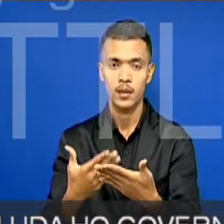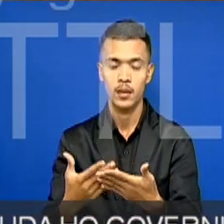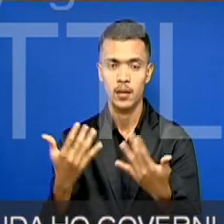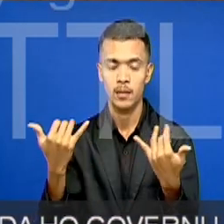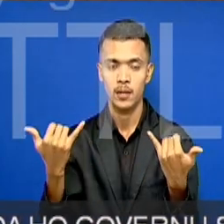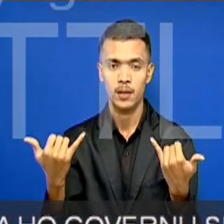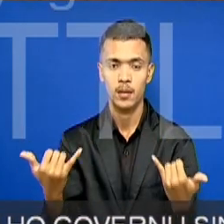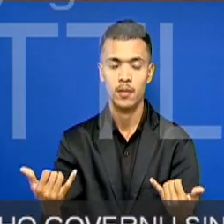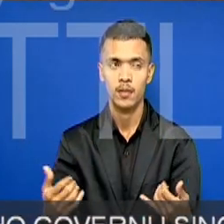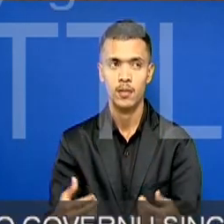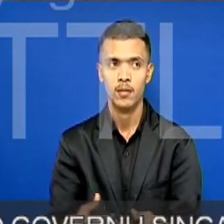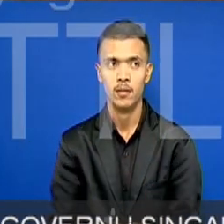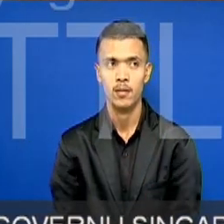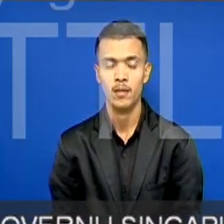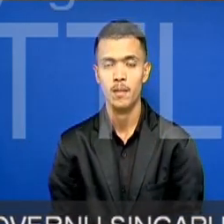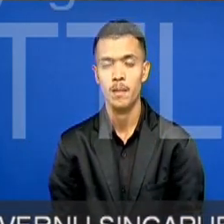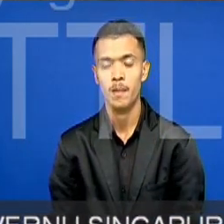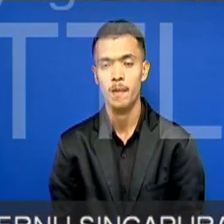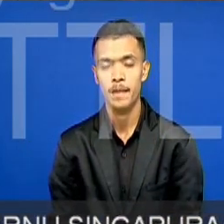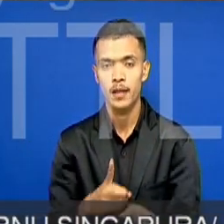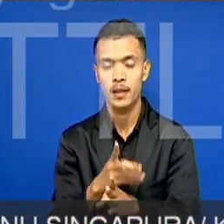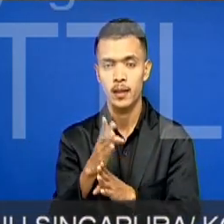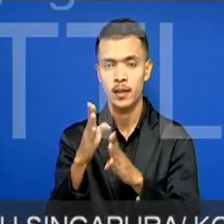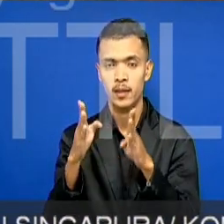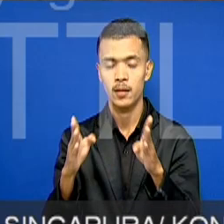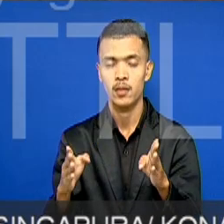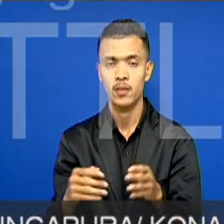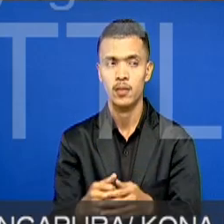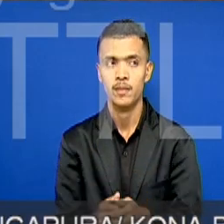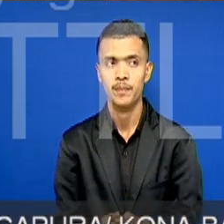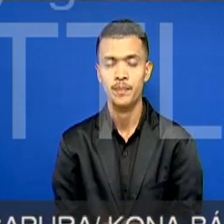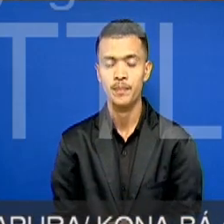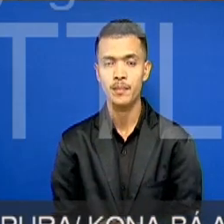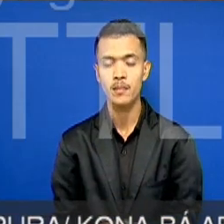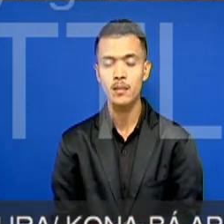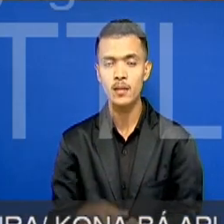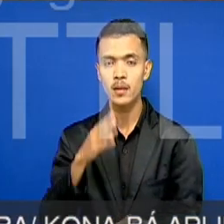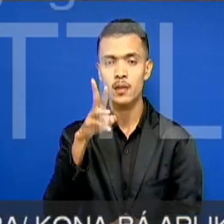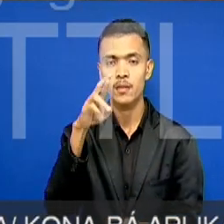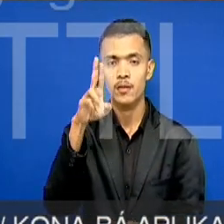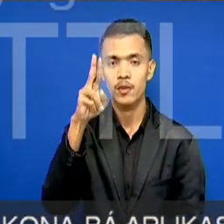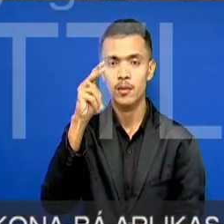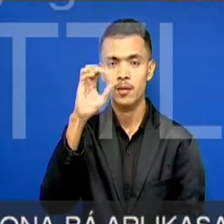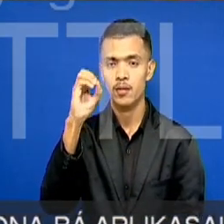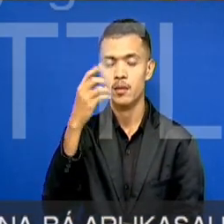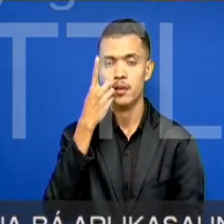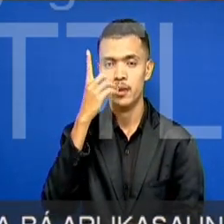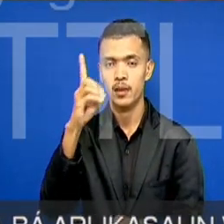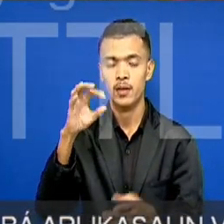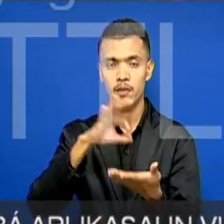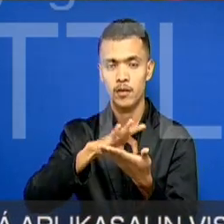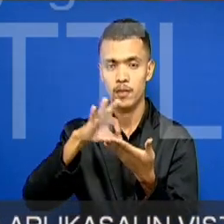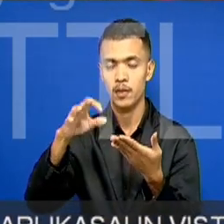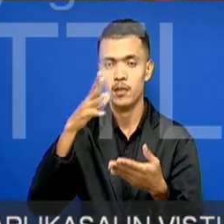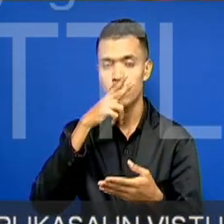e a tropa civil e a campos. Diretor Projeto 2, Tenente Coronel Bruno Mendes Hateten, formação Lian Português